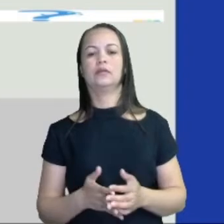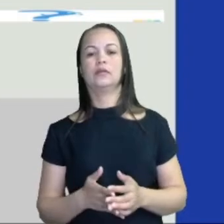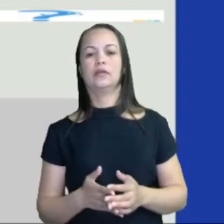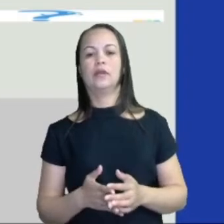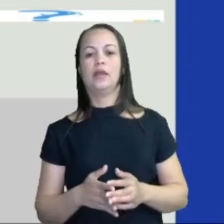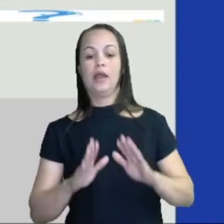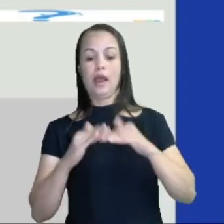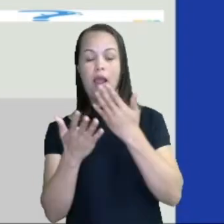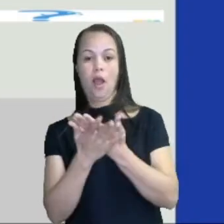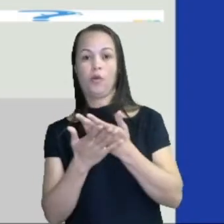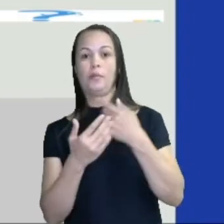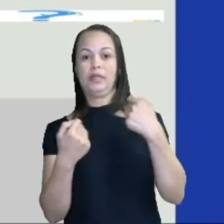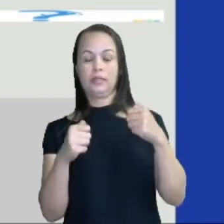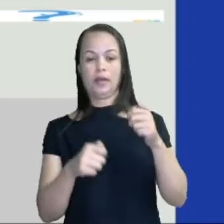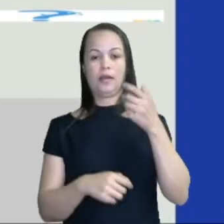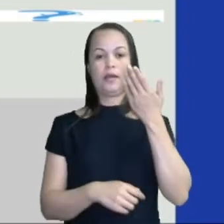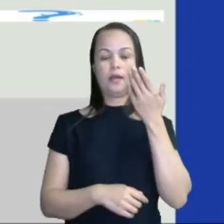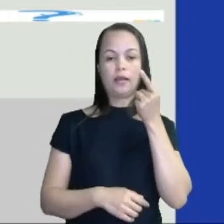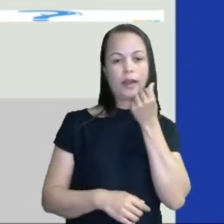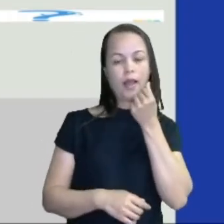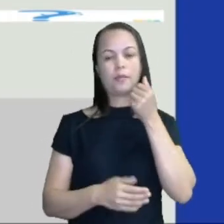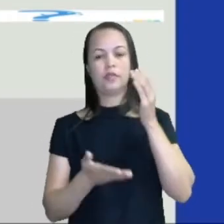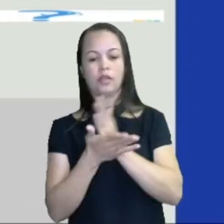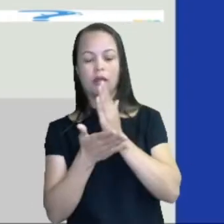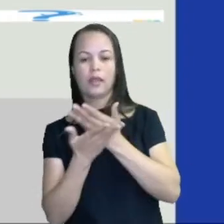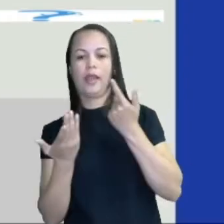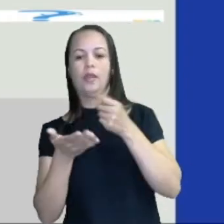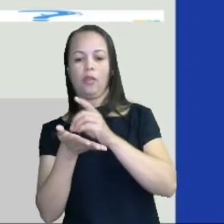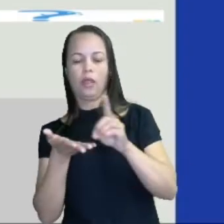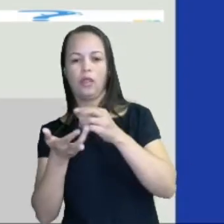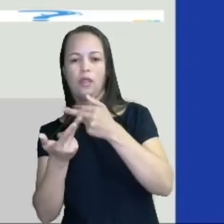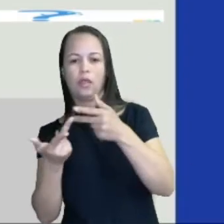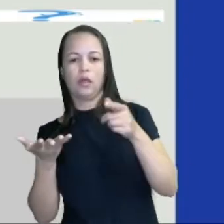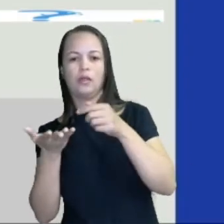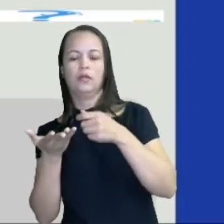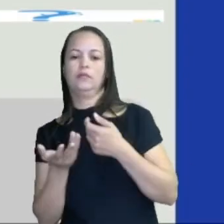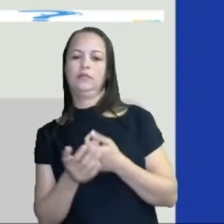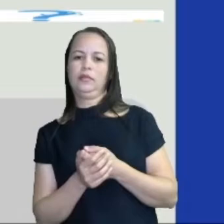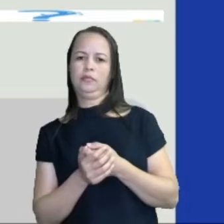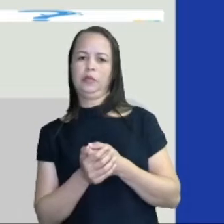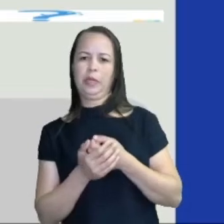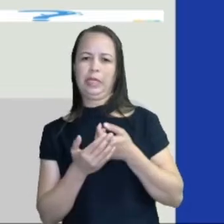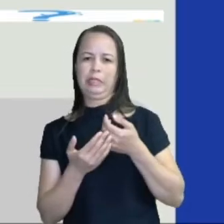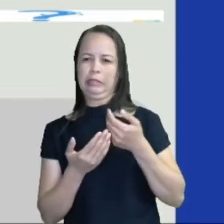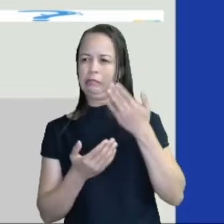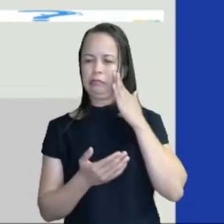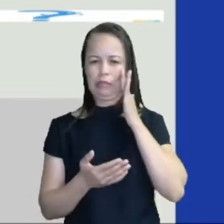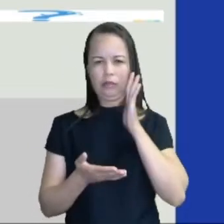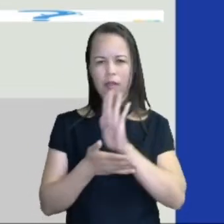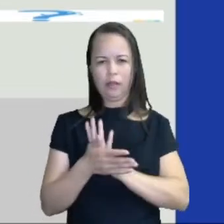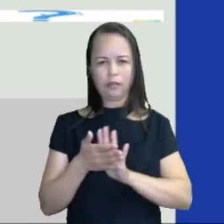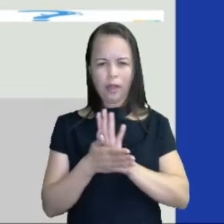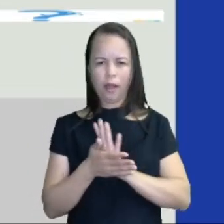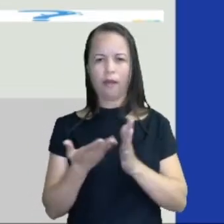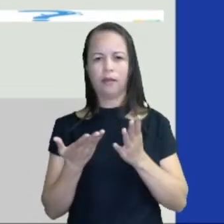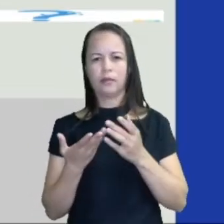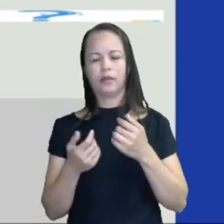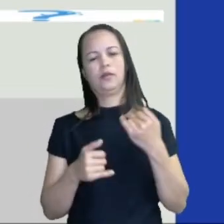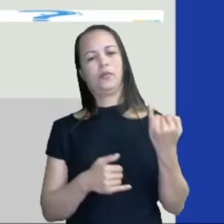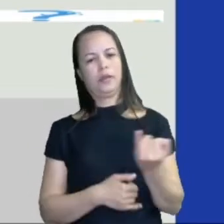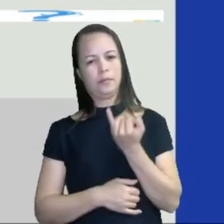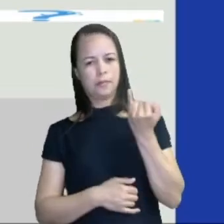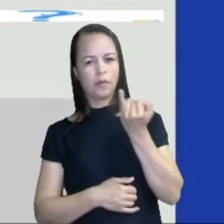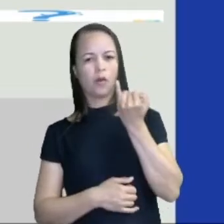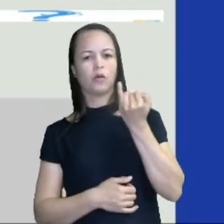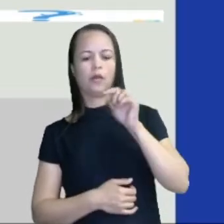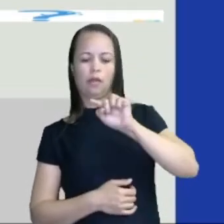cadernos, lápis, assim a gente não vai entender nada, gente. Por isso que a vírgula ela é bastante